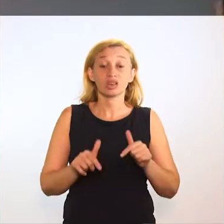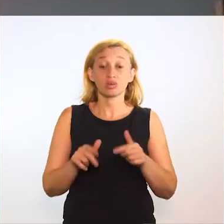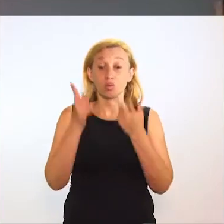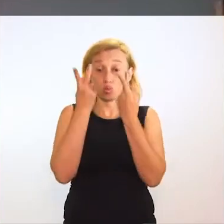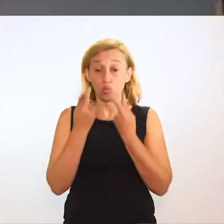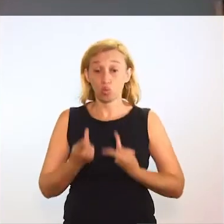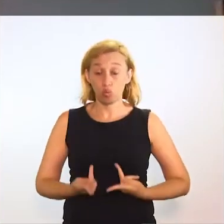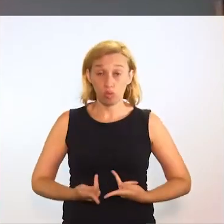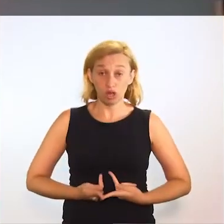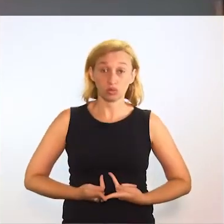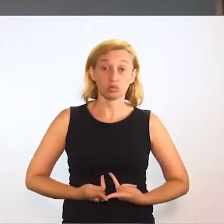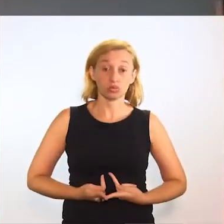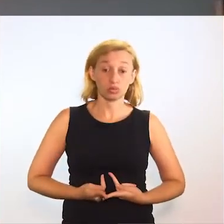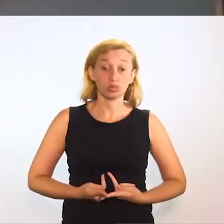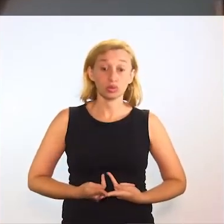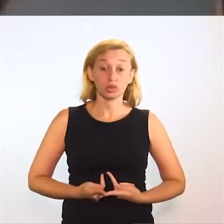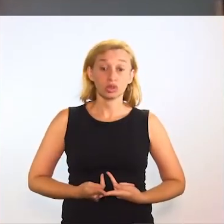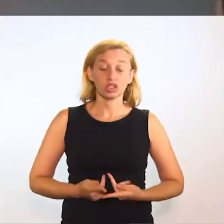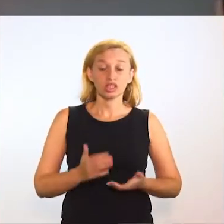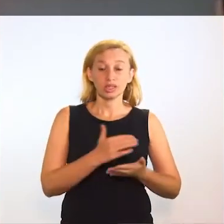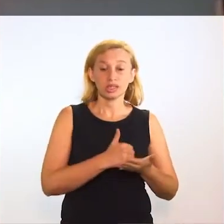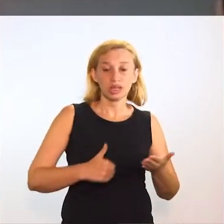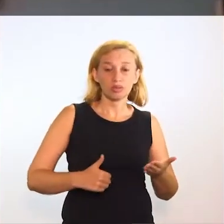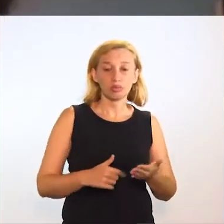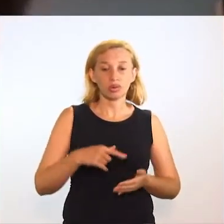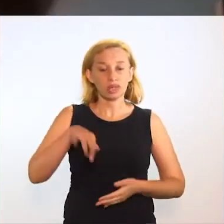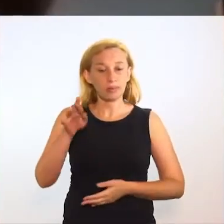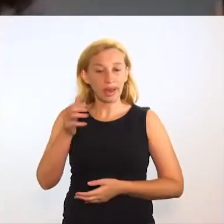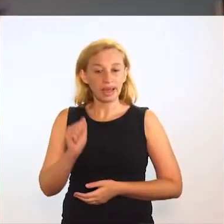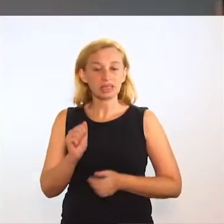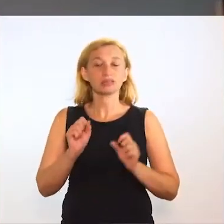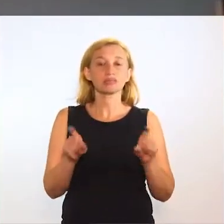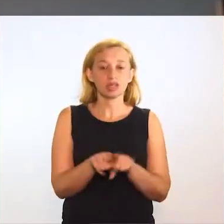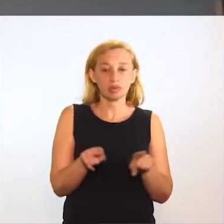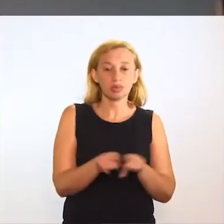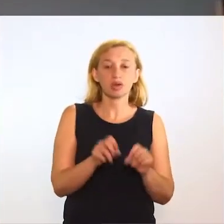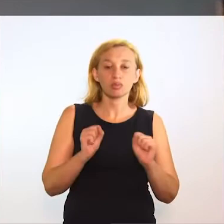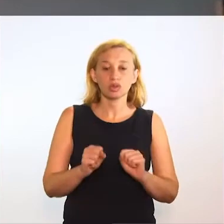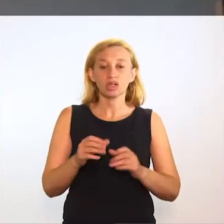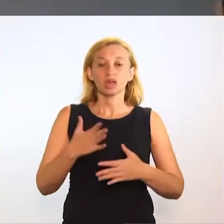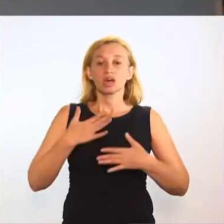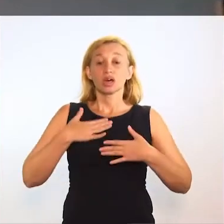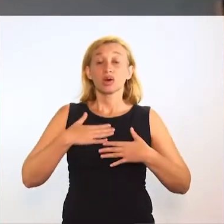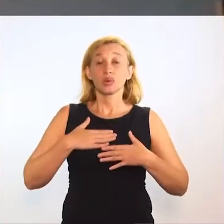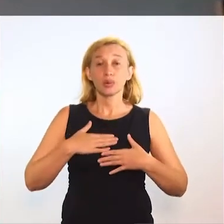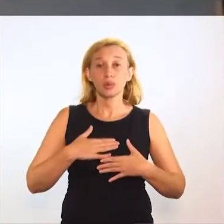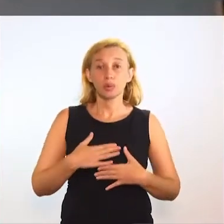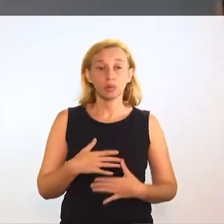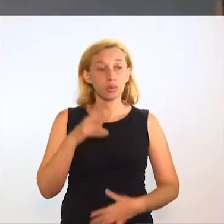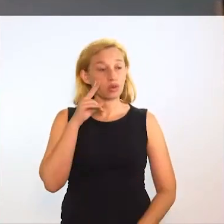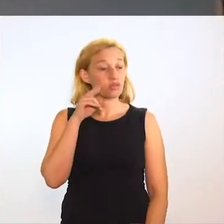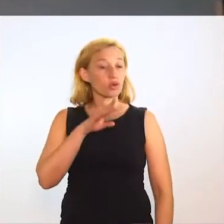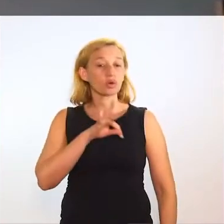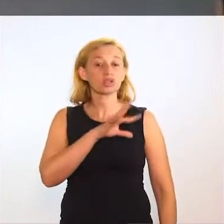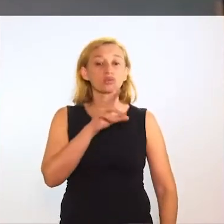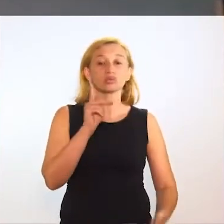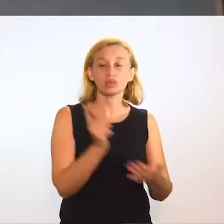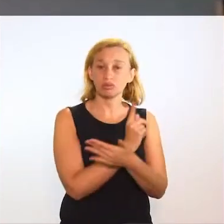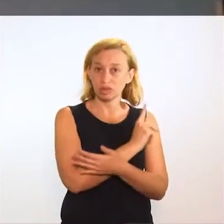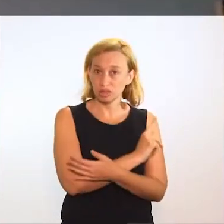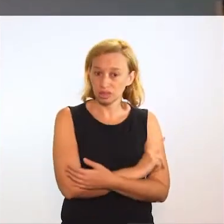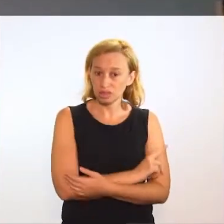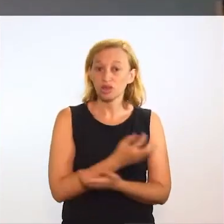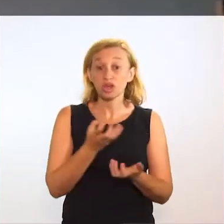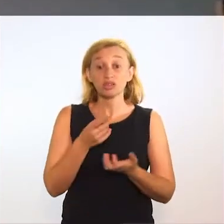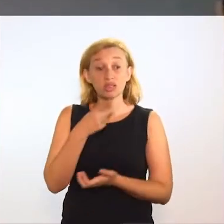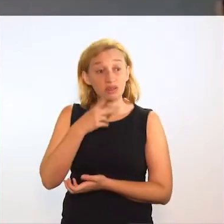ativar o nosso lado humano, que consiga, né, tirar a gente um pouco da máquina e poder também respirar e olhar o que